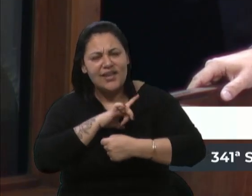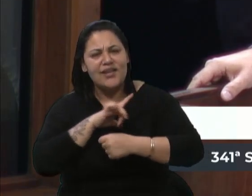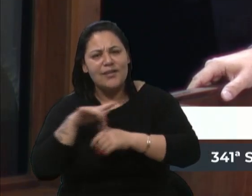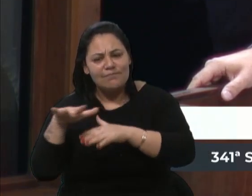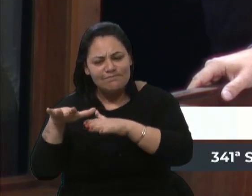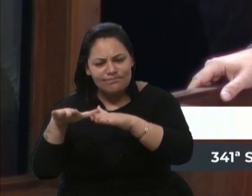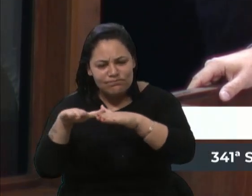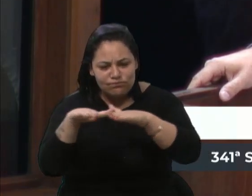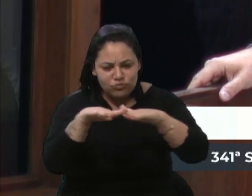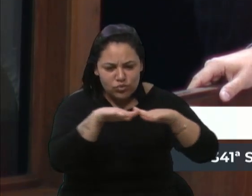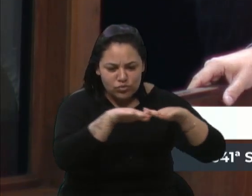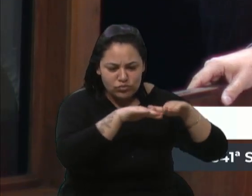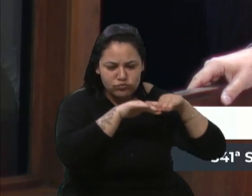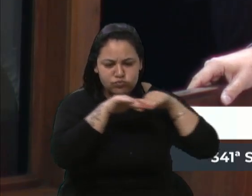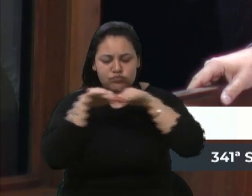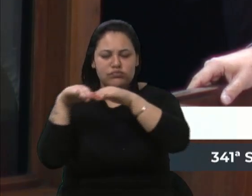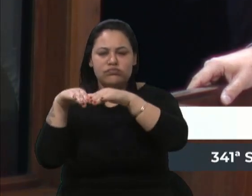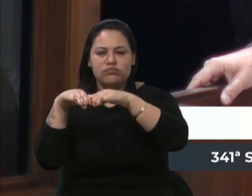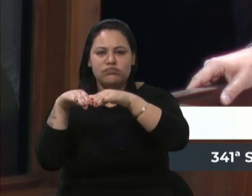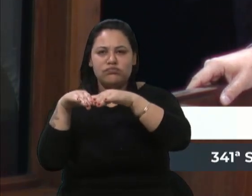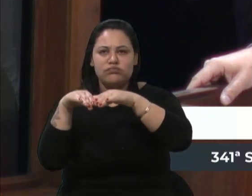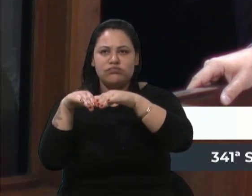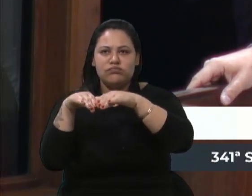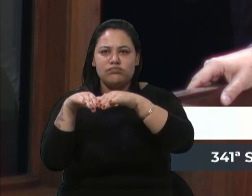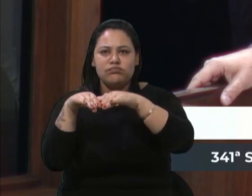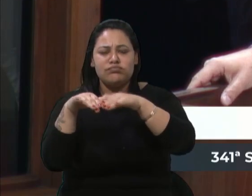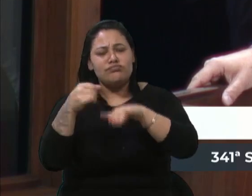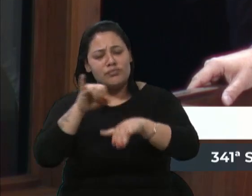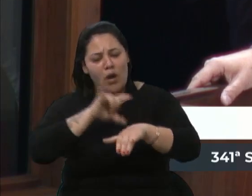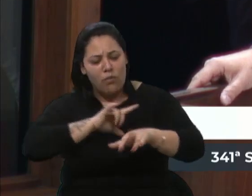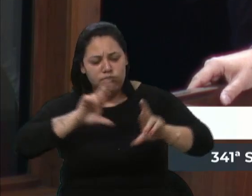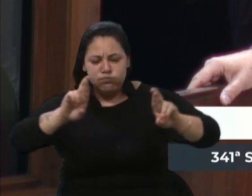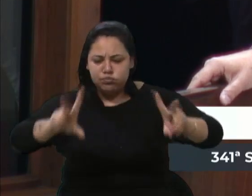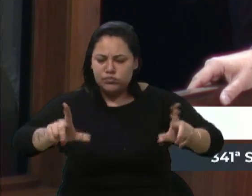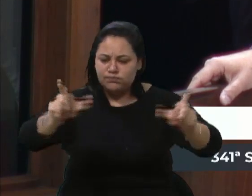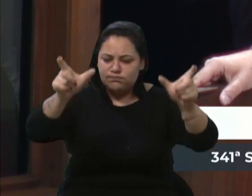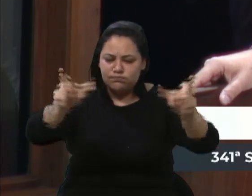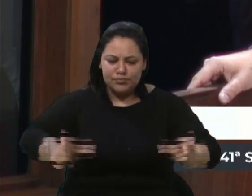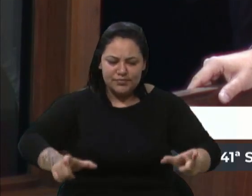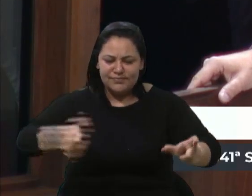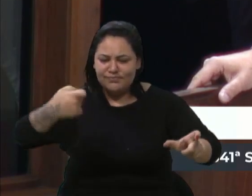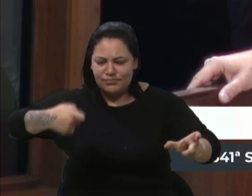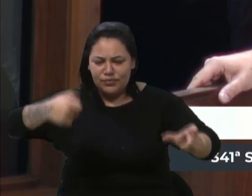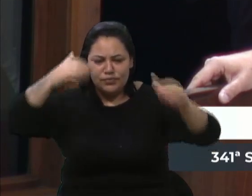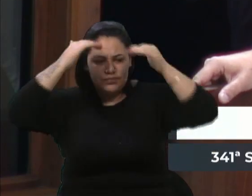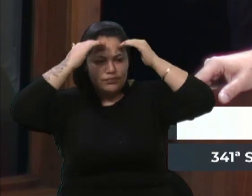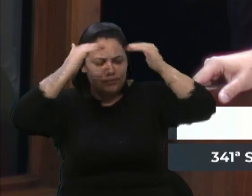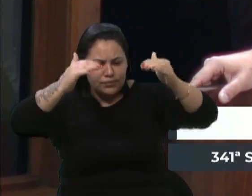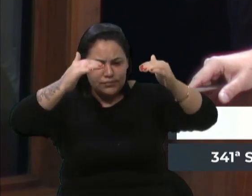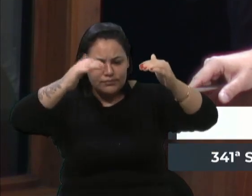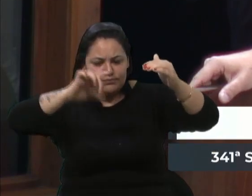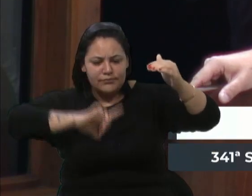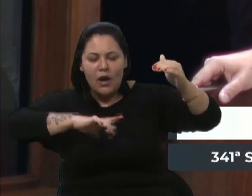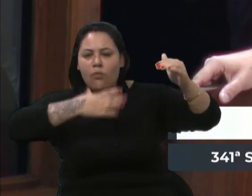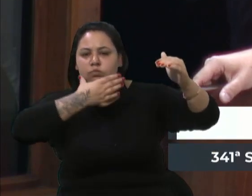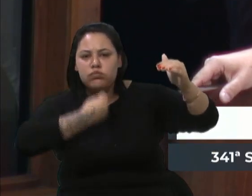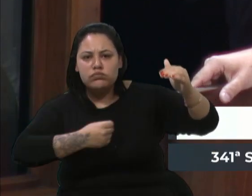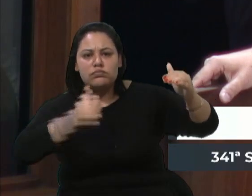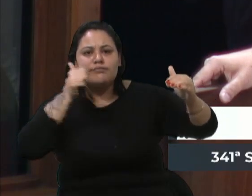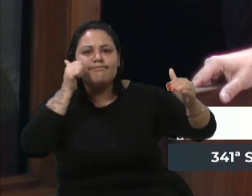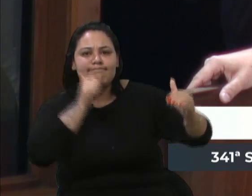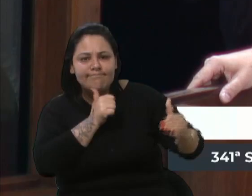que as diferenças possam ser respeitadas e que nós tenhamos homens e